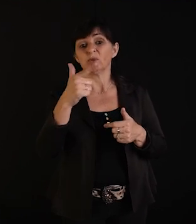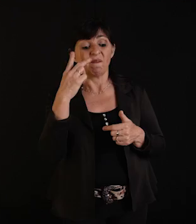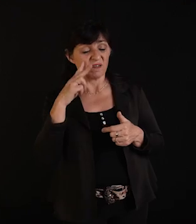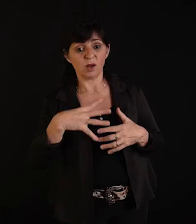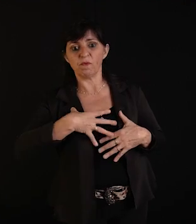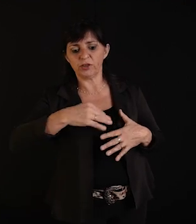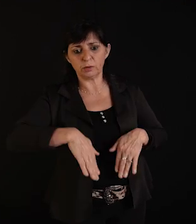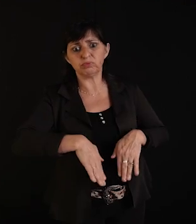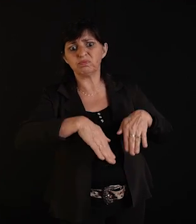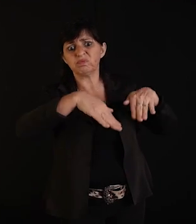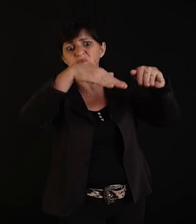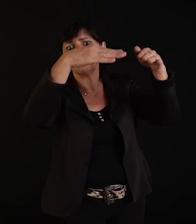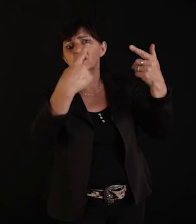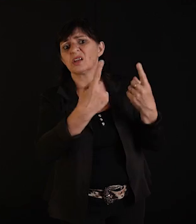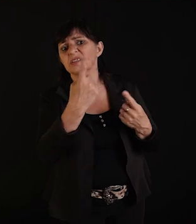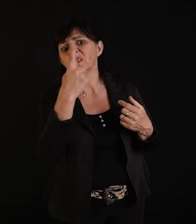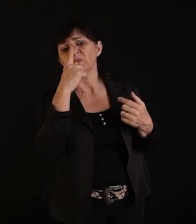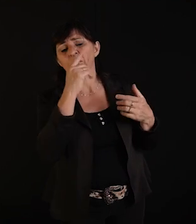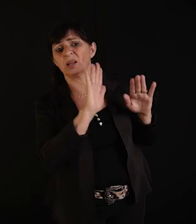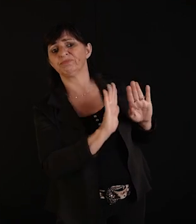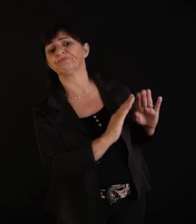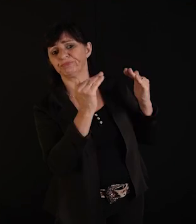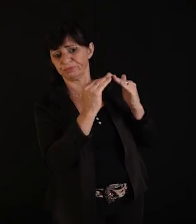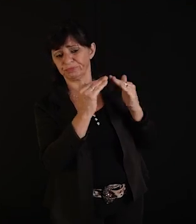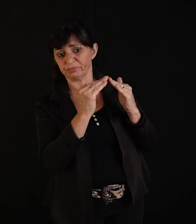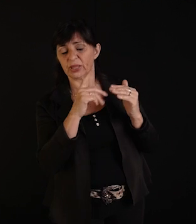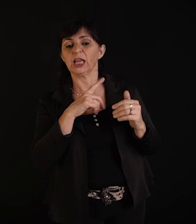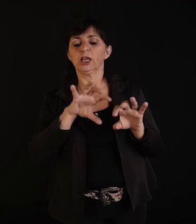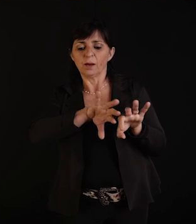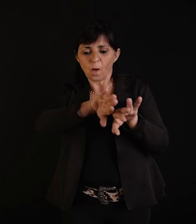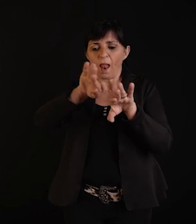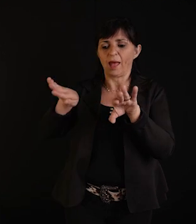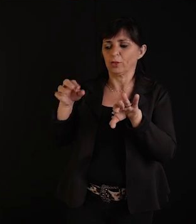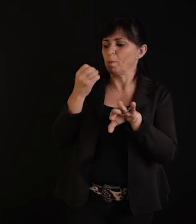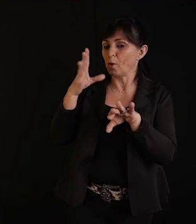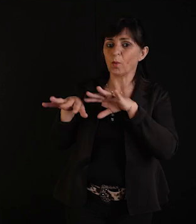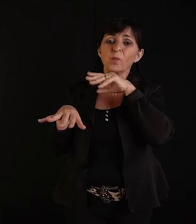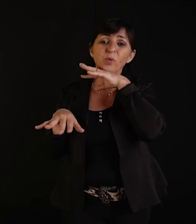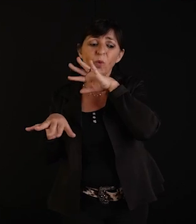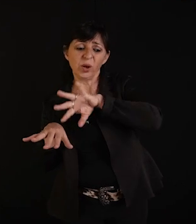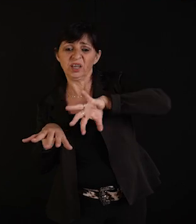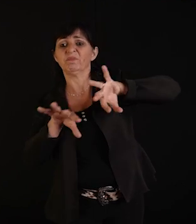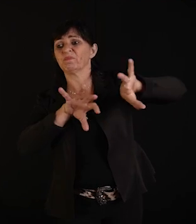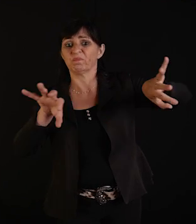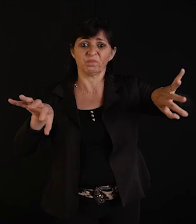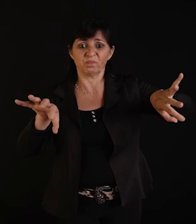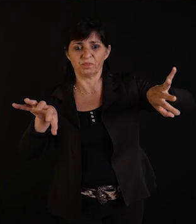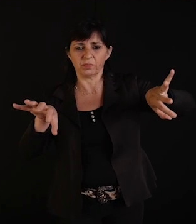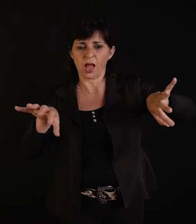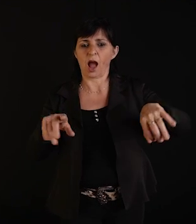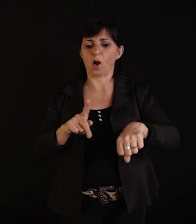crescerem. Então, não é fácil, mas tem o lado bom e o lado ruim. Tudo tem o lado bom e o lado ruim. Mas agora, estar no palco,